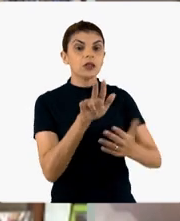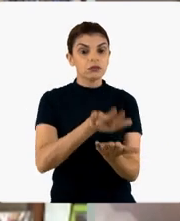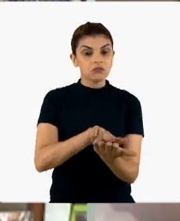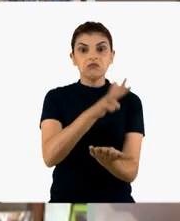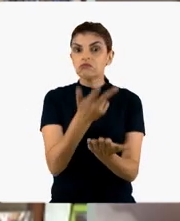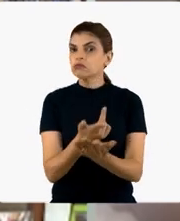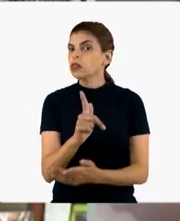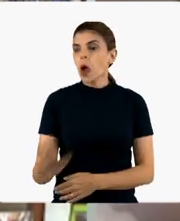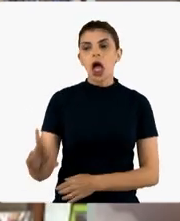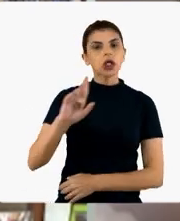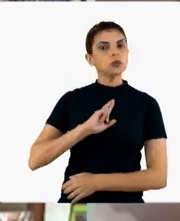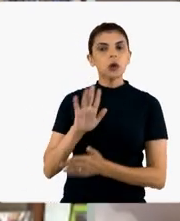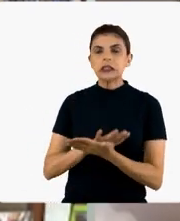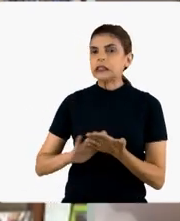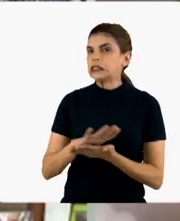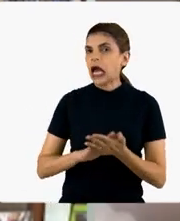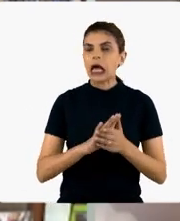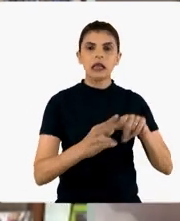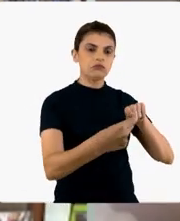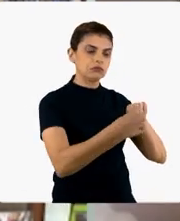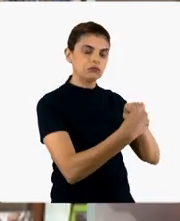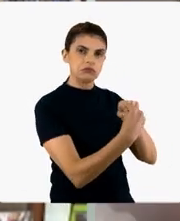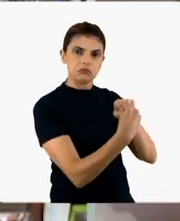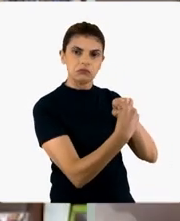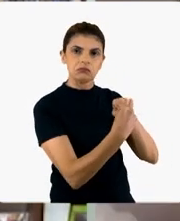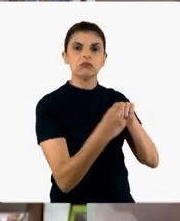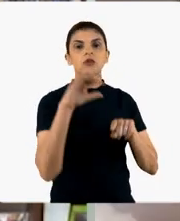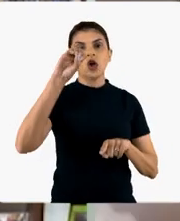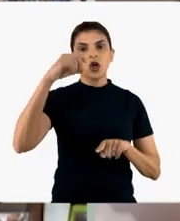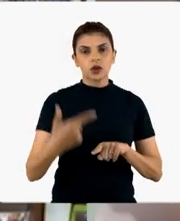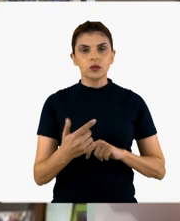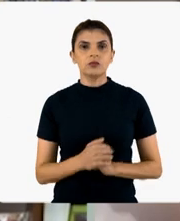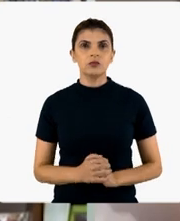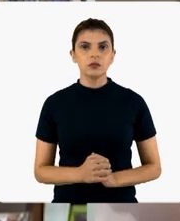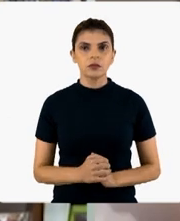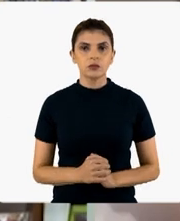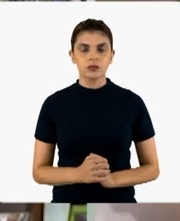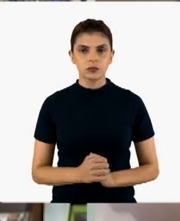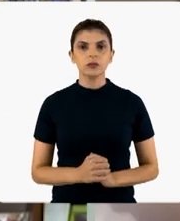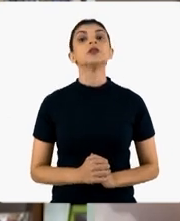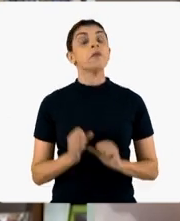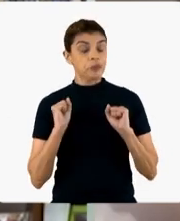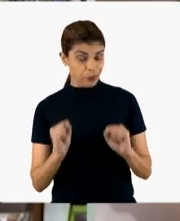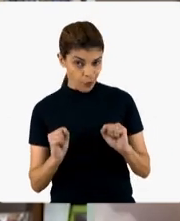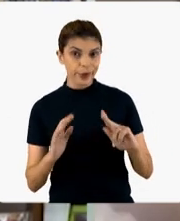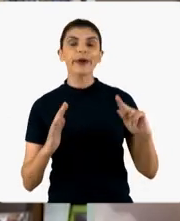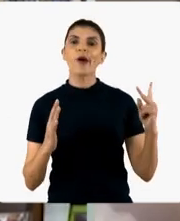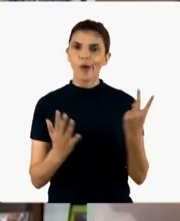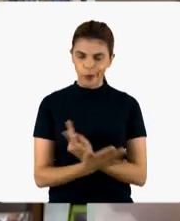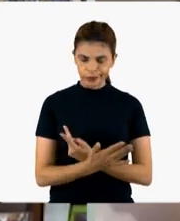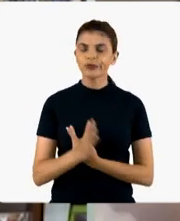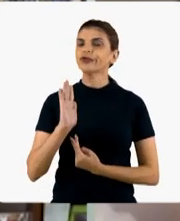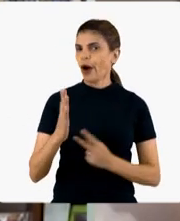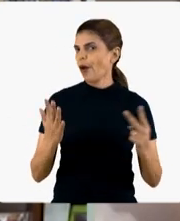que vocês pronam e que não responde com a melhora da saturação? Olha, Ou grande. isso Eu não não tenho. ocorreu? Não, isso